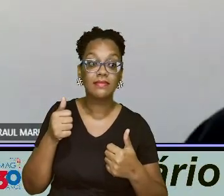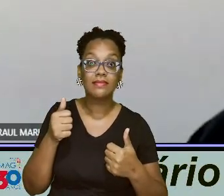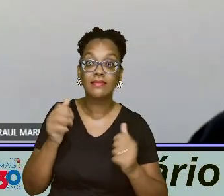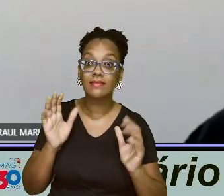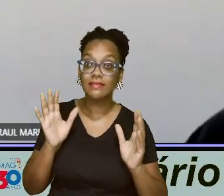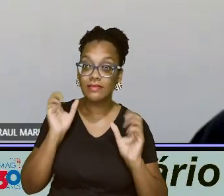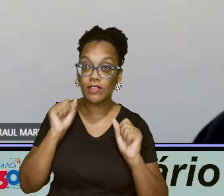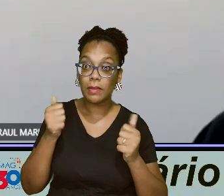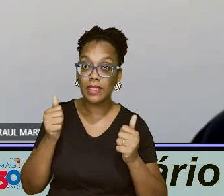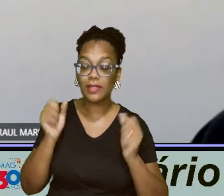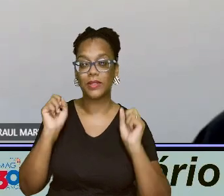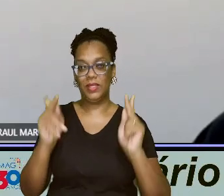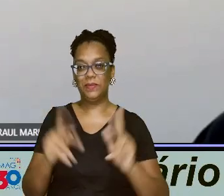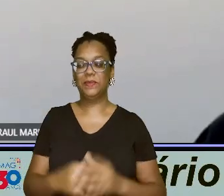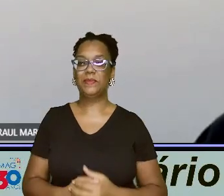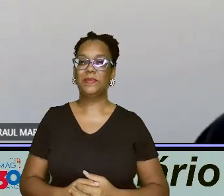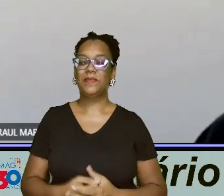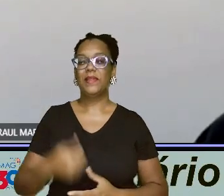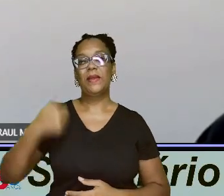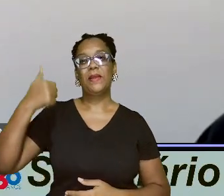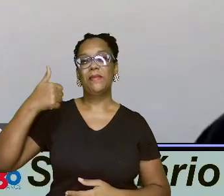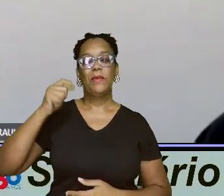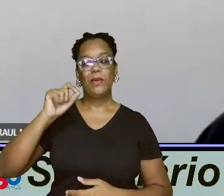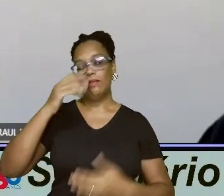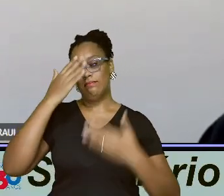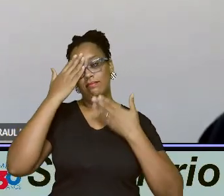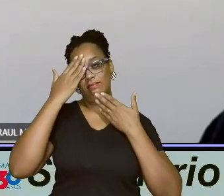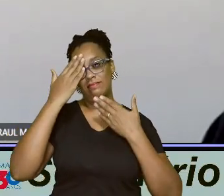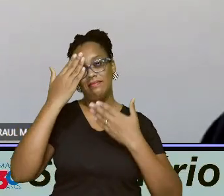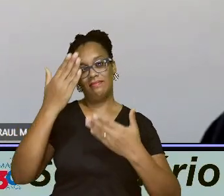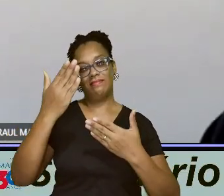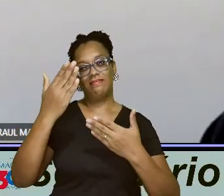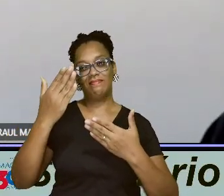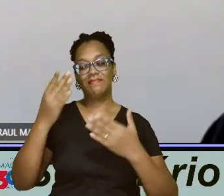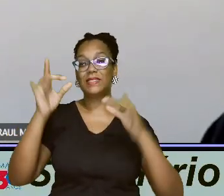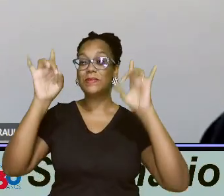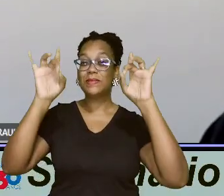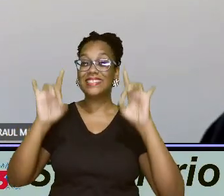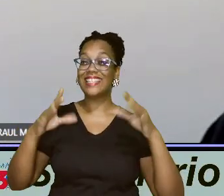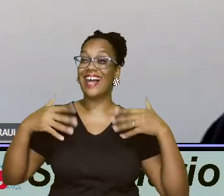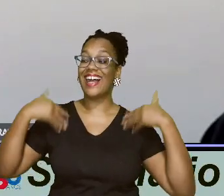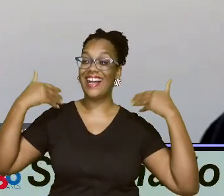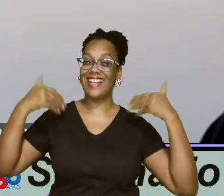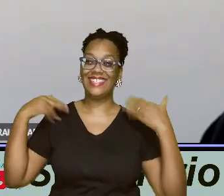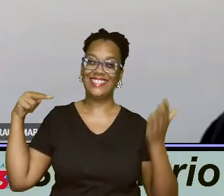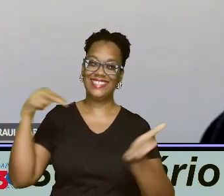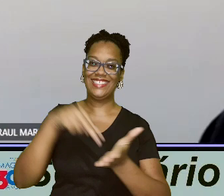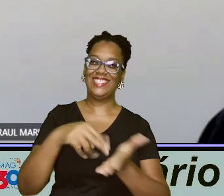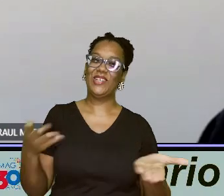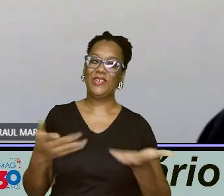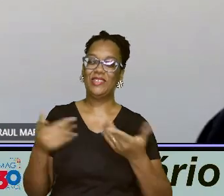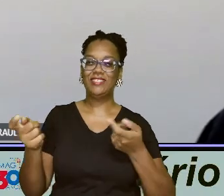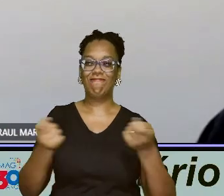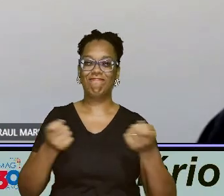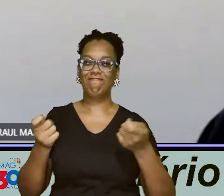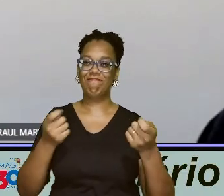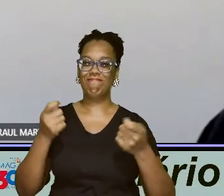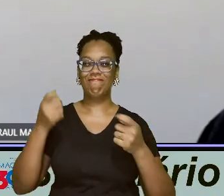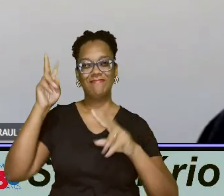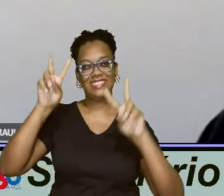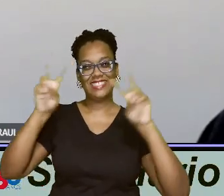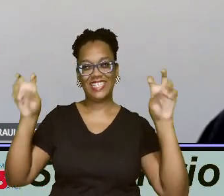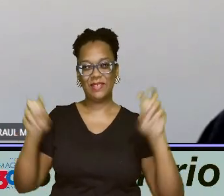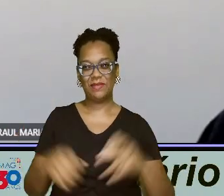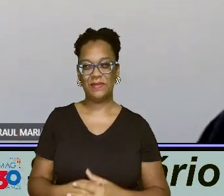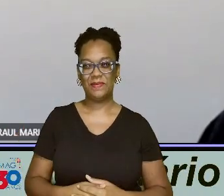Ok. Primeiramente, eu queria agradecer a especial alegria de estar aqui hoje coordenando esse painel. Esse trabalho